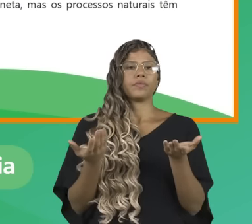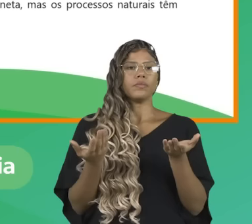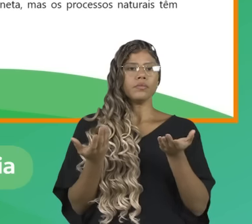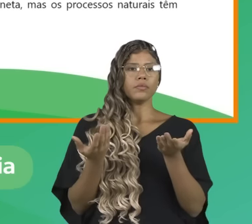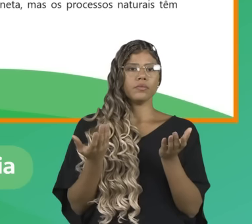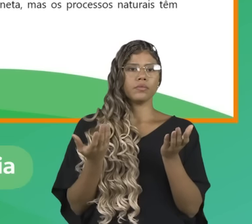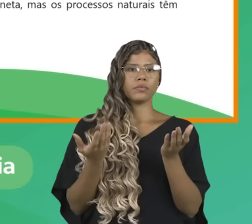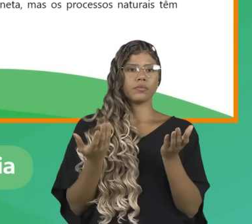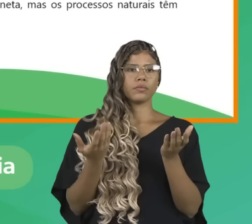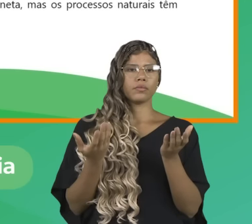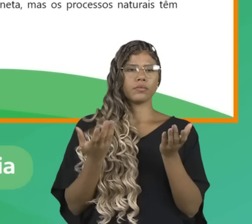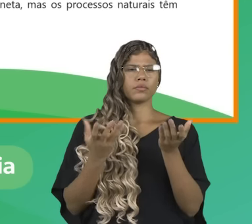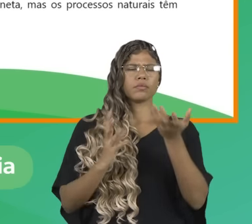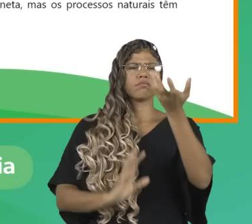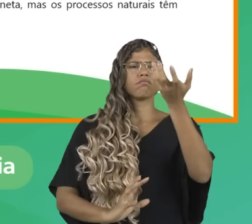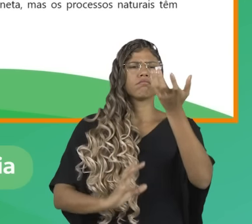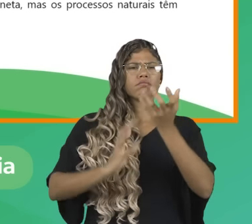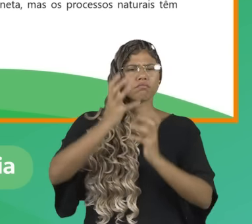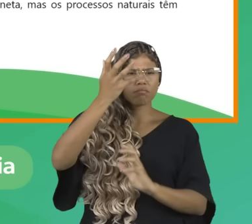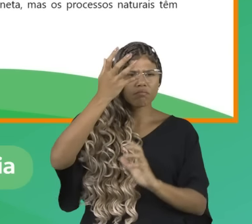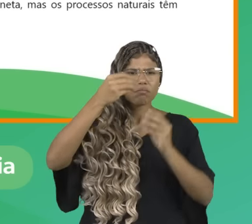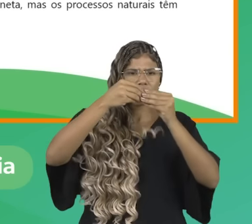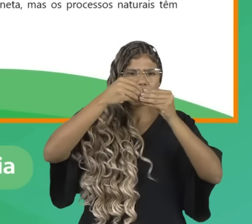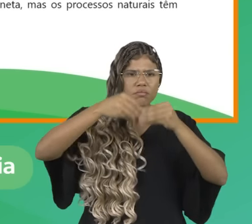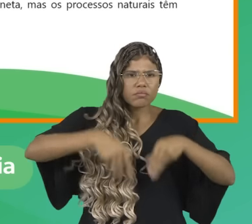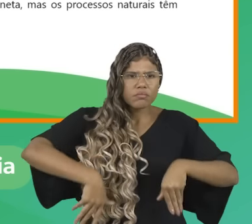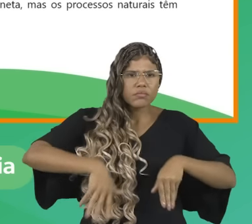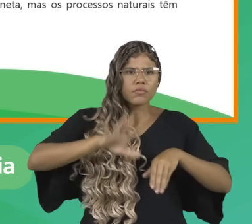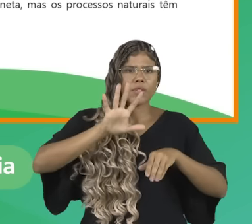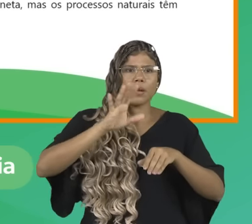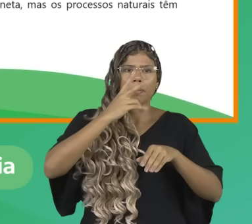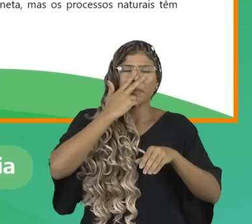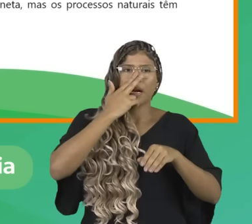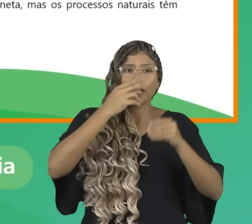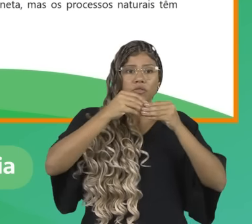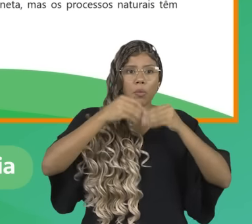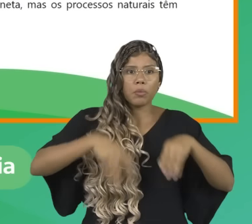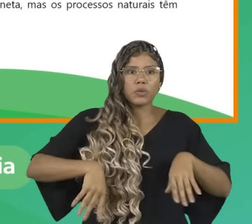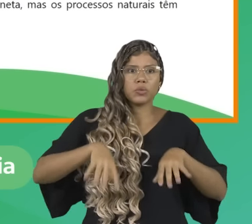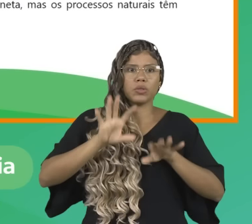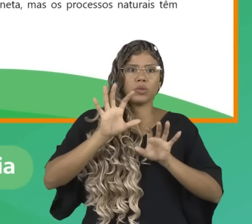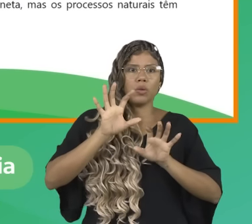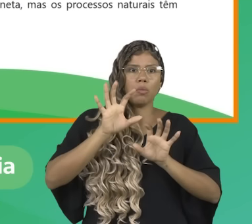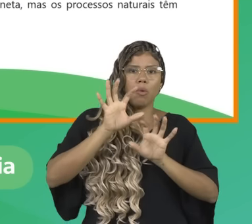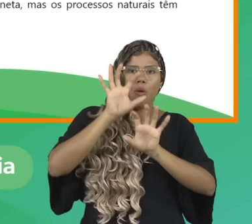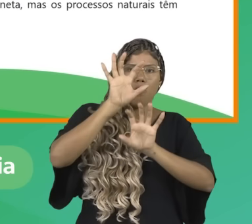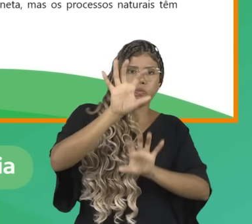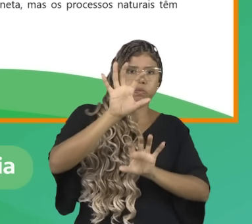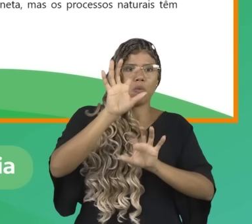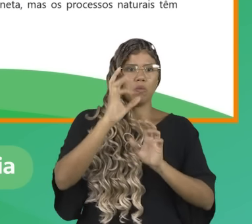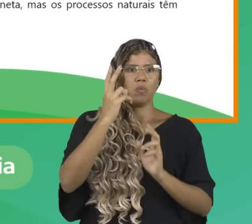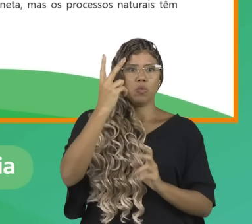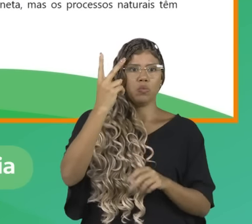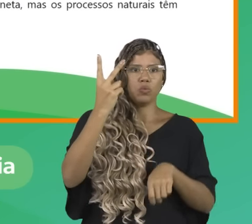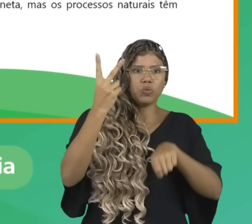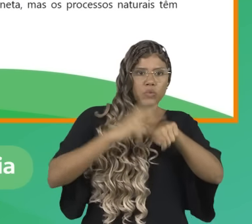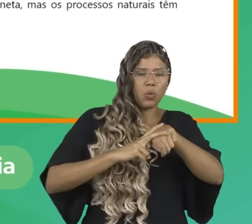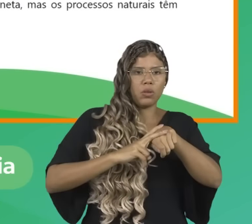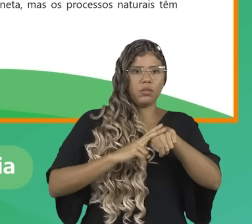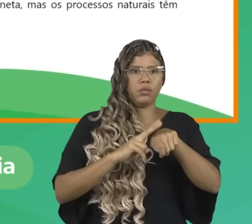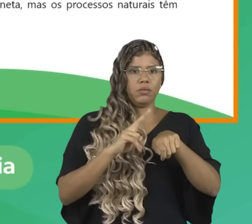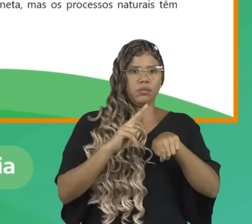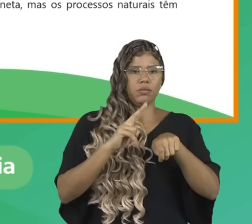Mas não é que um seja consequência do outro. Na verdade, os dois são problemas causados e os dois